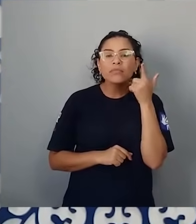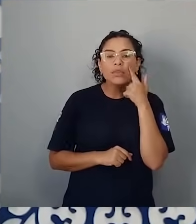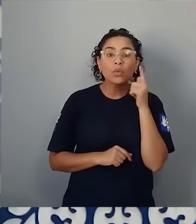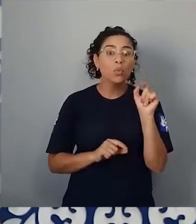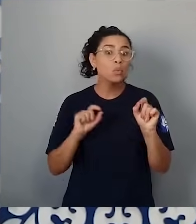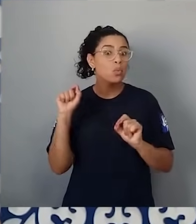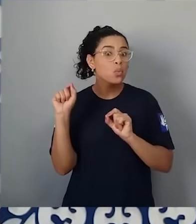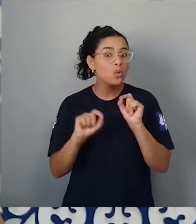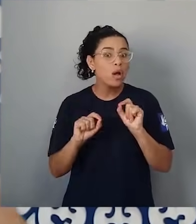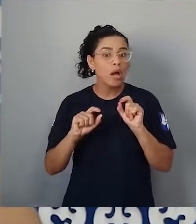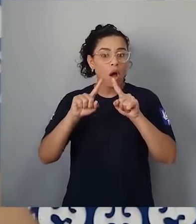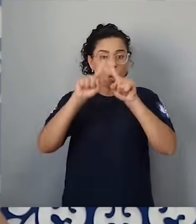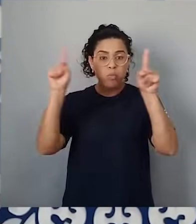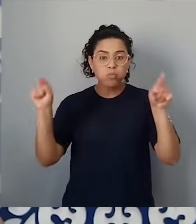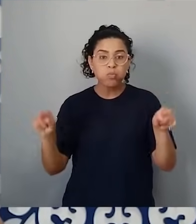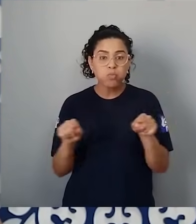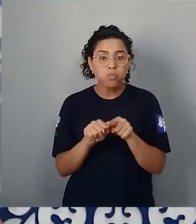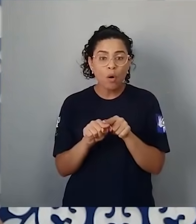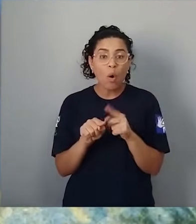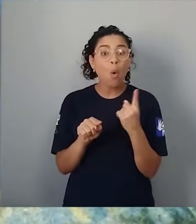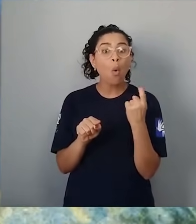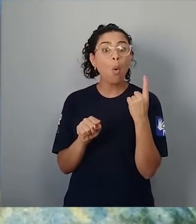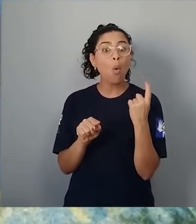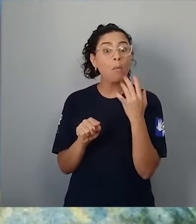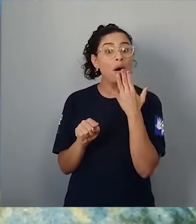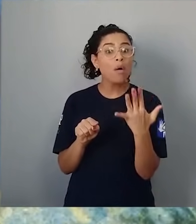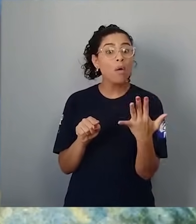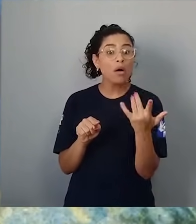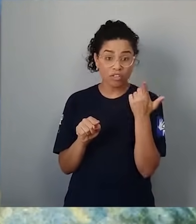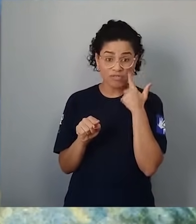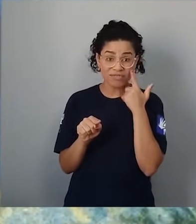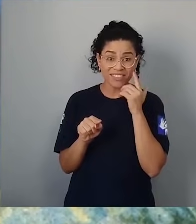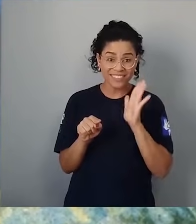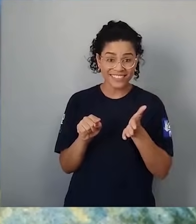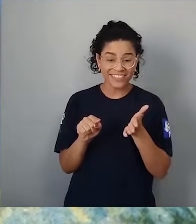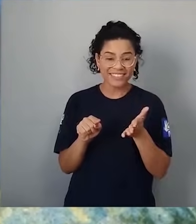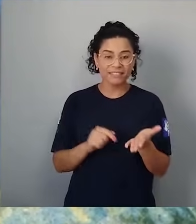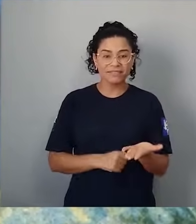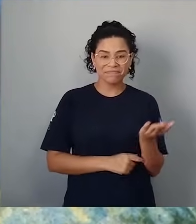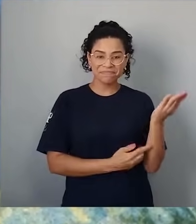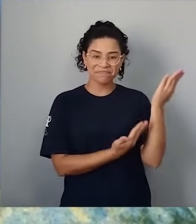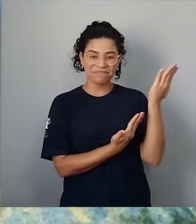seja, obras que usam só uma cor? Olha esse quadro de Picasso.